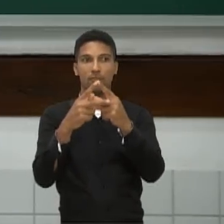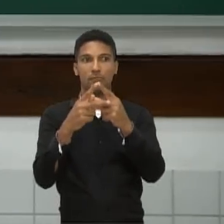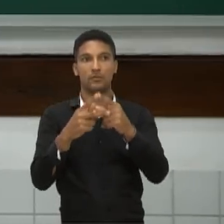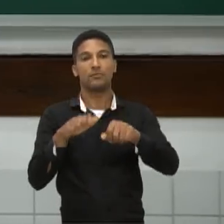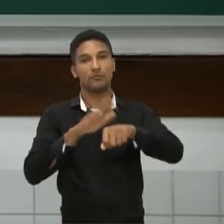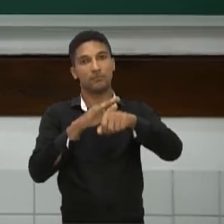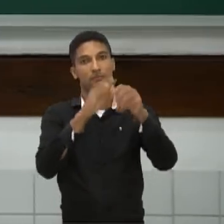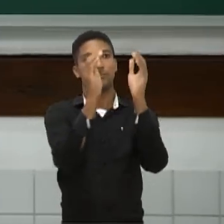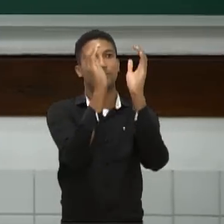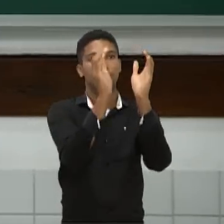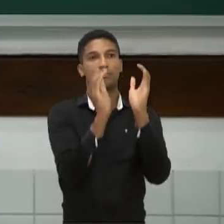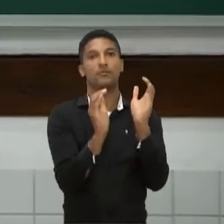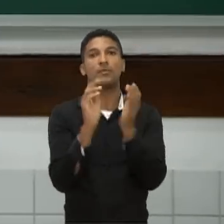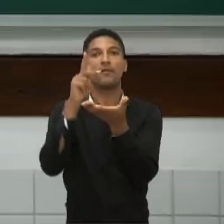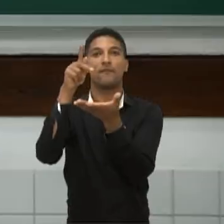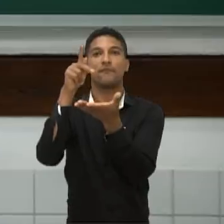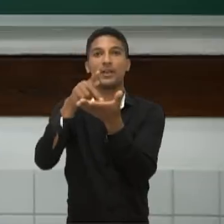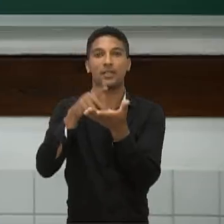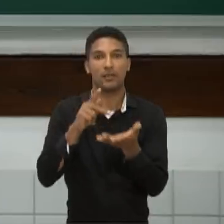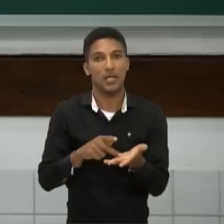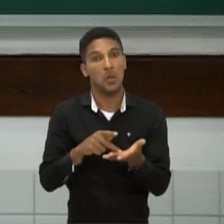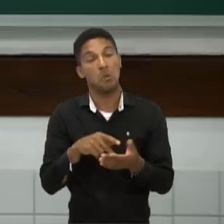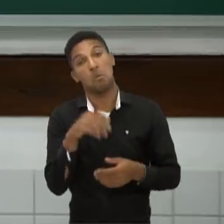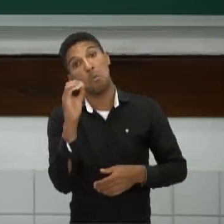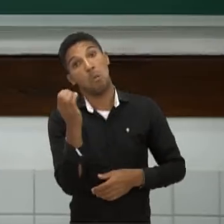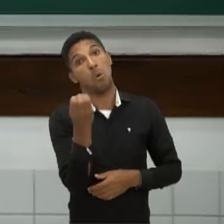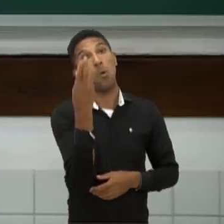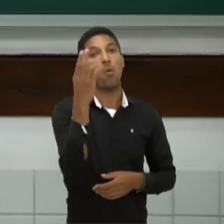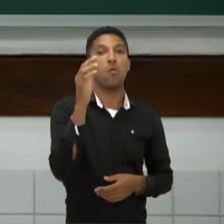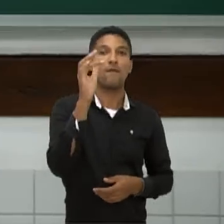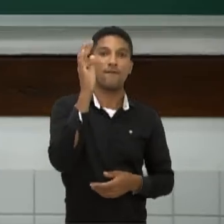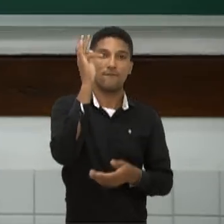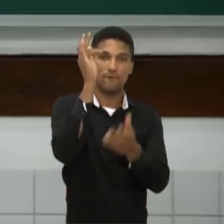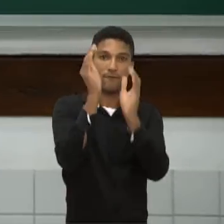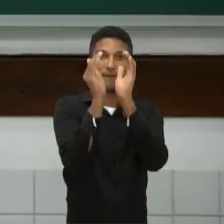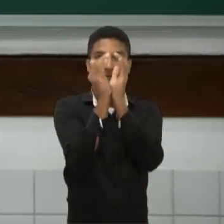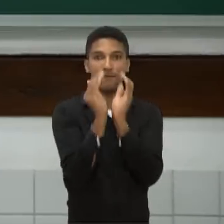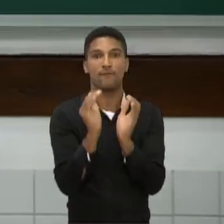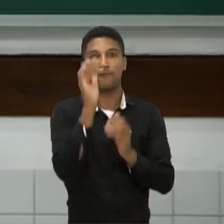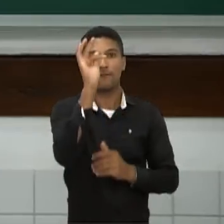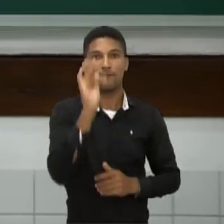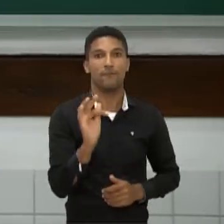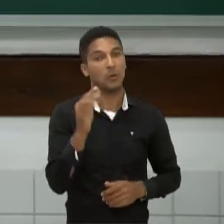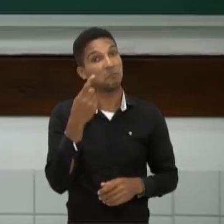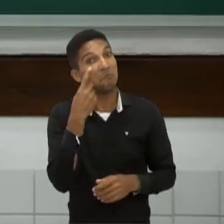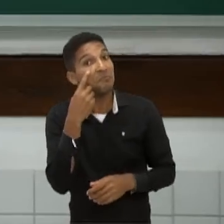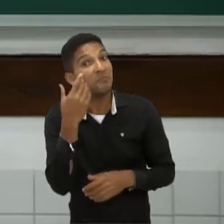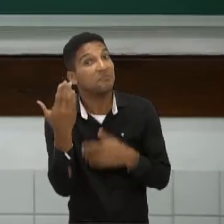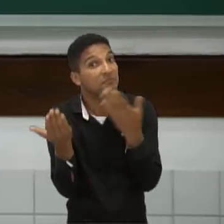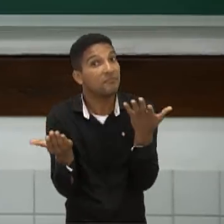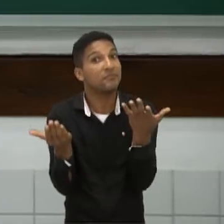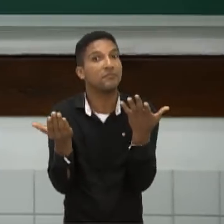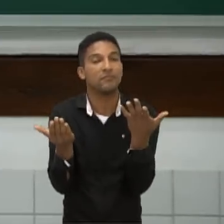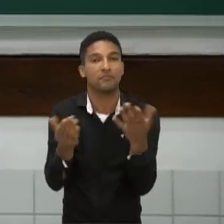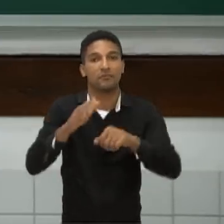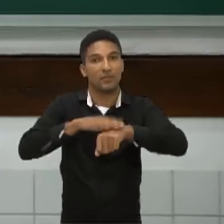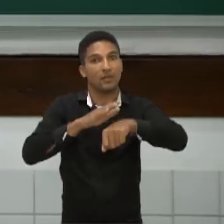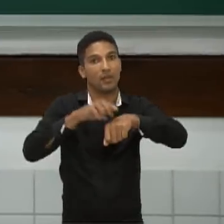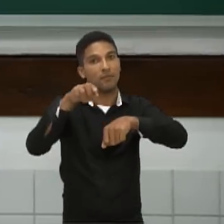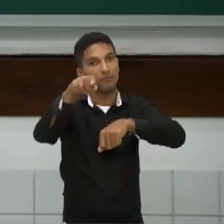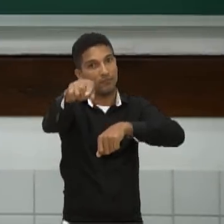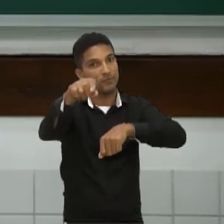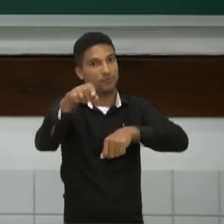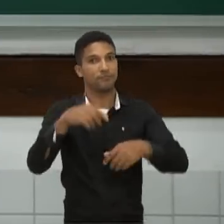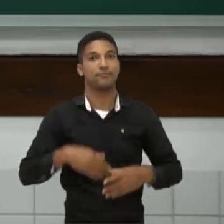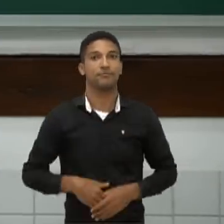vejam aí quais delas são verdadeiras ou falsas, tá bom, pessoal? Então, um tempinho, a gente já retoma para verificar essas alternativas ali, são